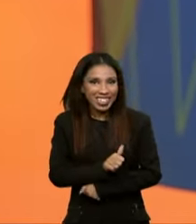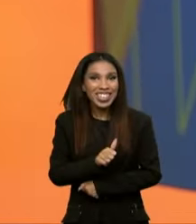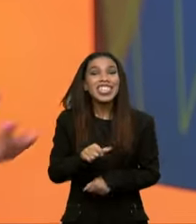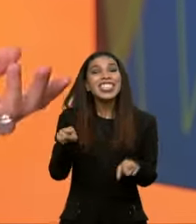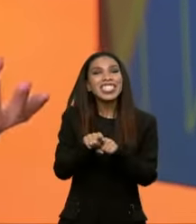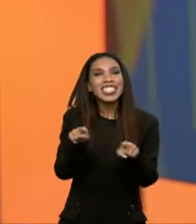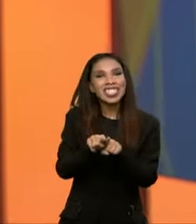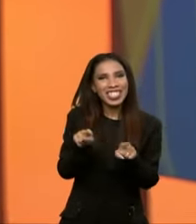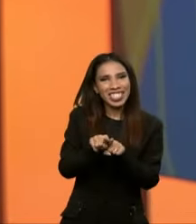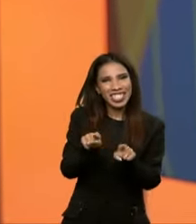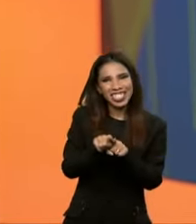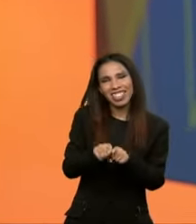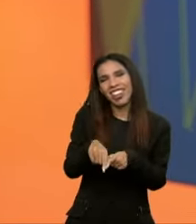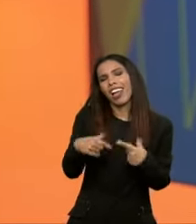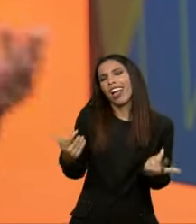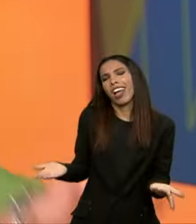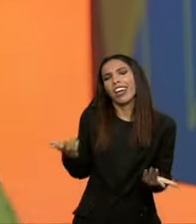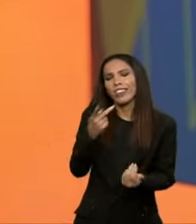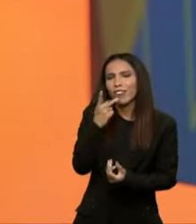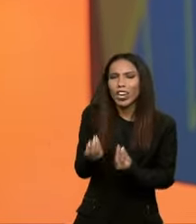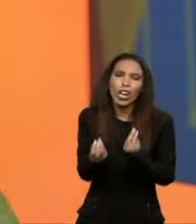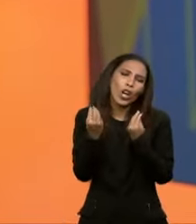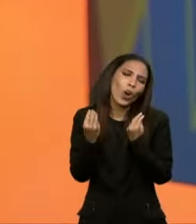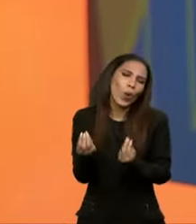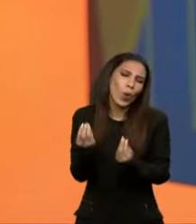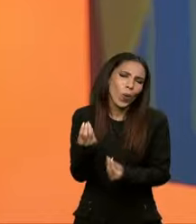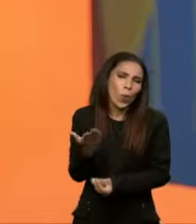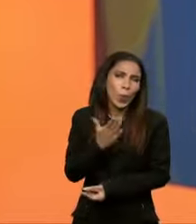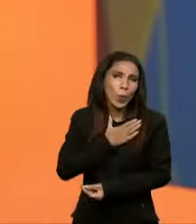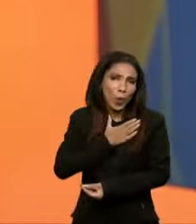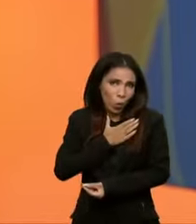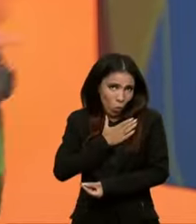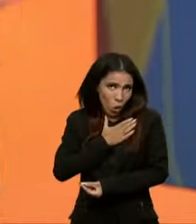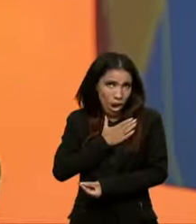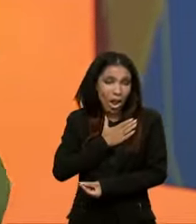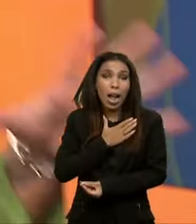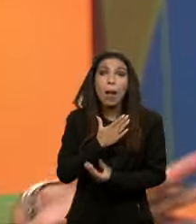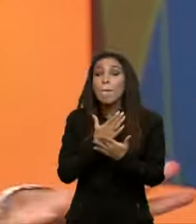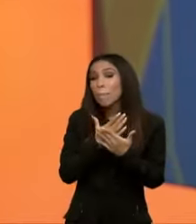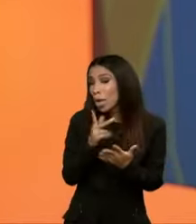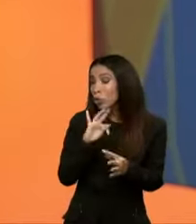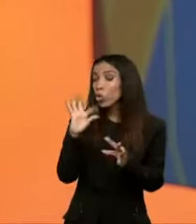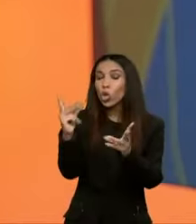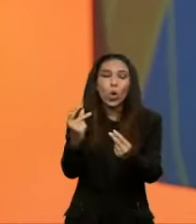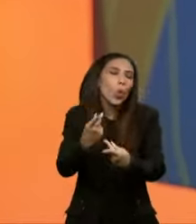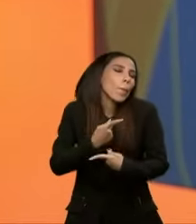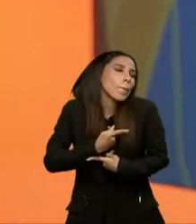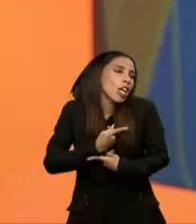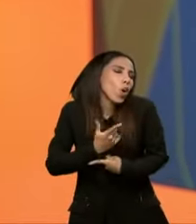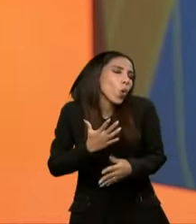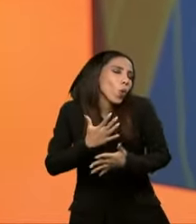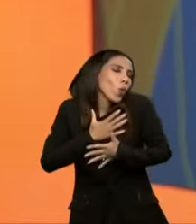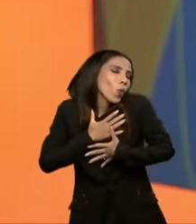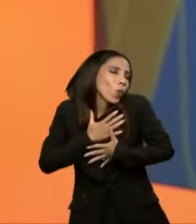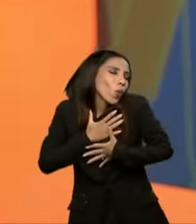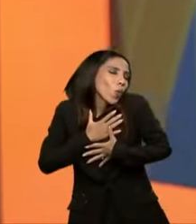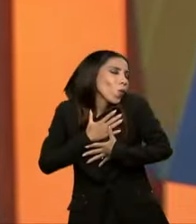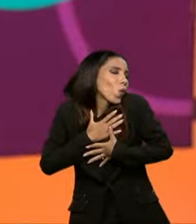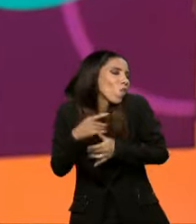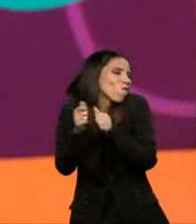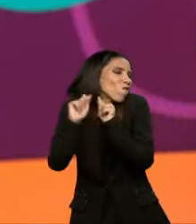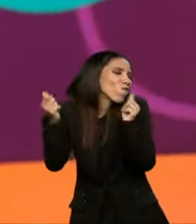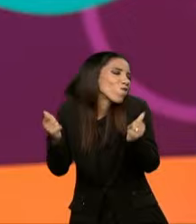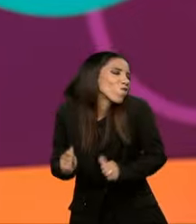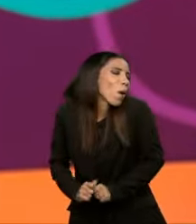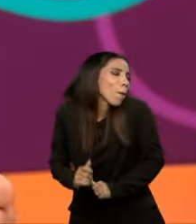tá aqui é ele. Ai, gente, o que eu vou falar dele? Meu, totalmente meu, foi feito pra mim. Dona Celizete